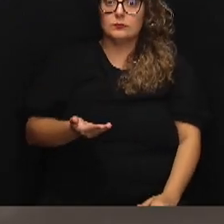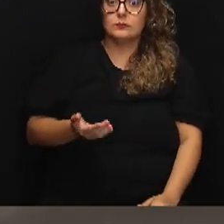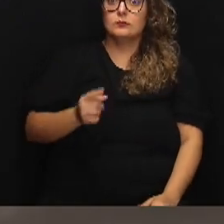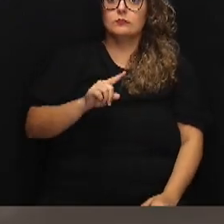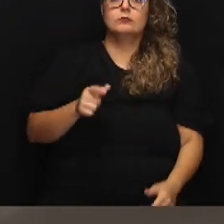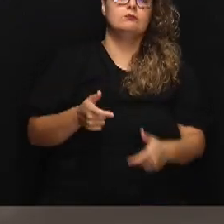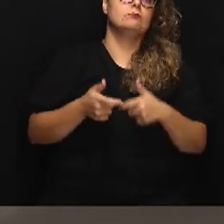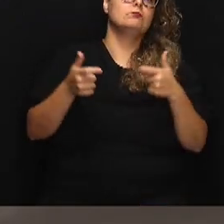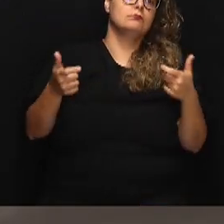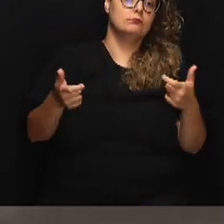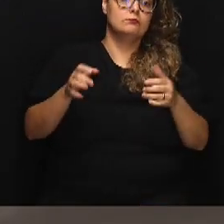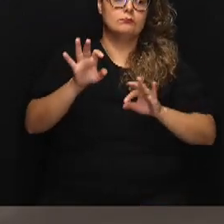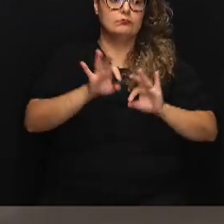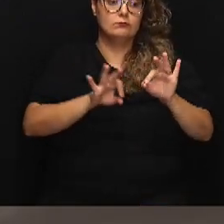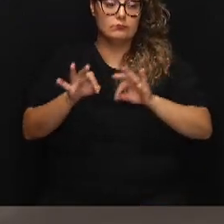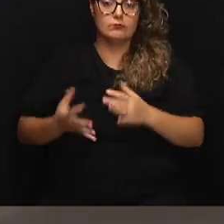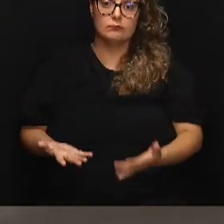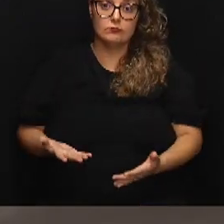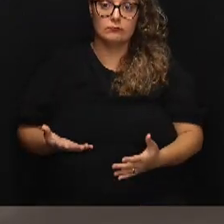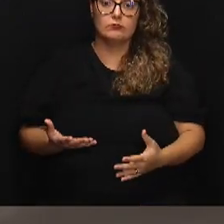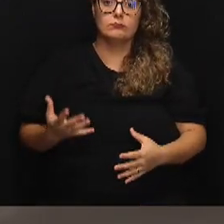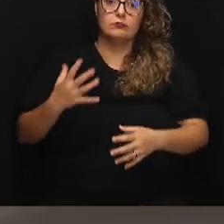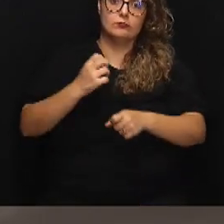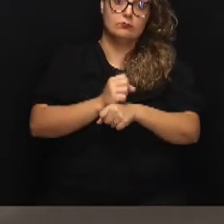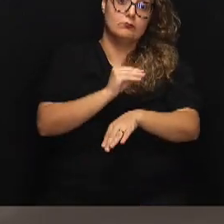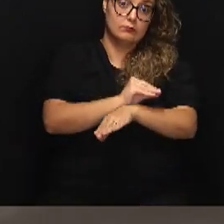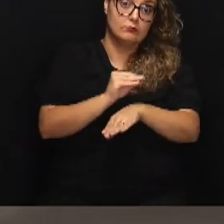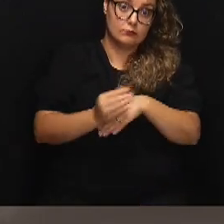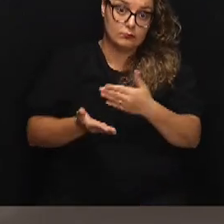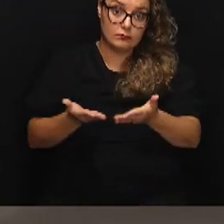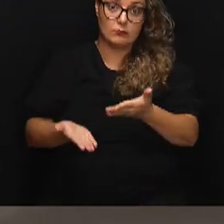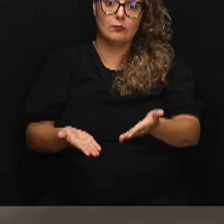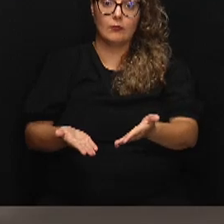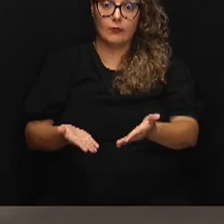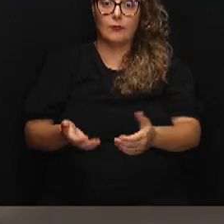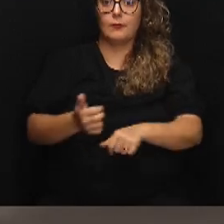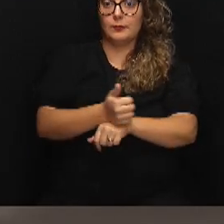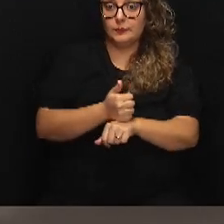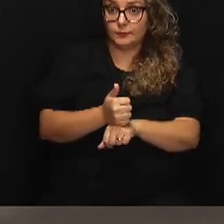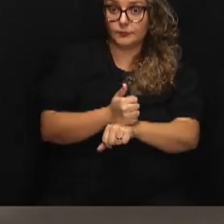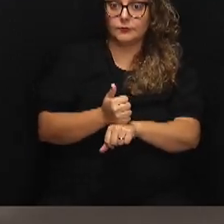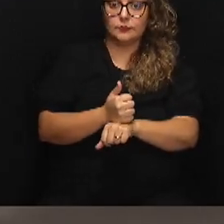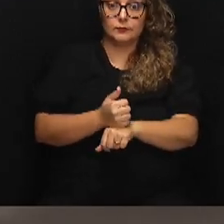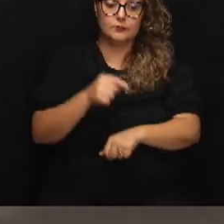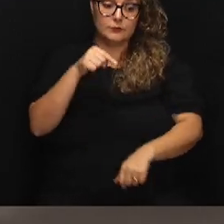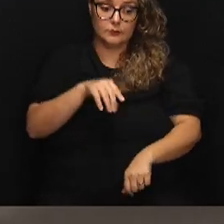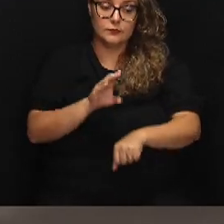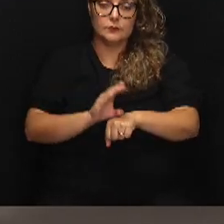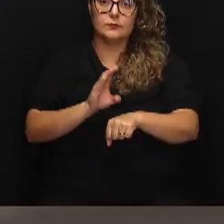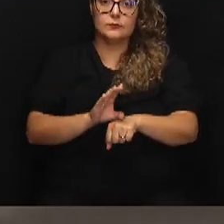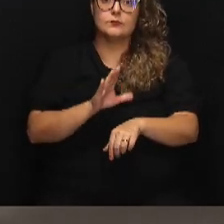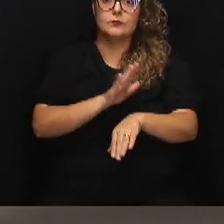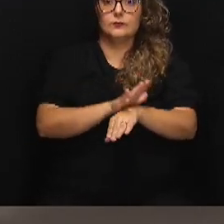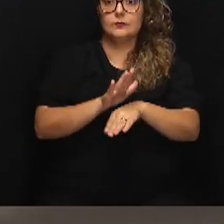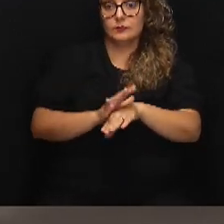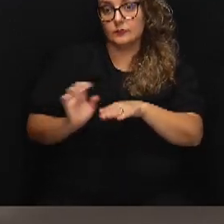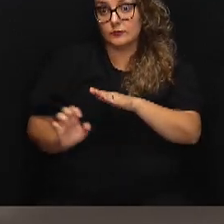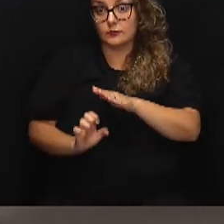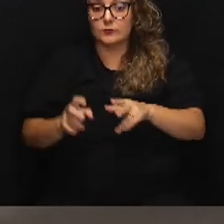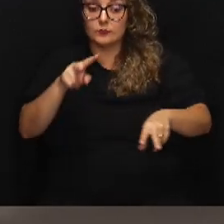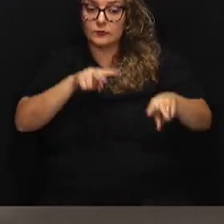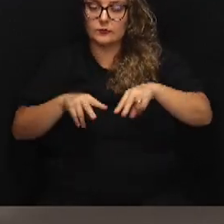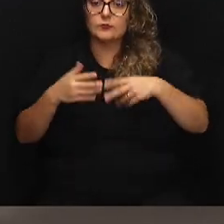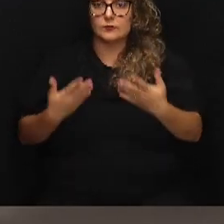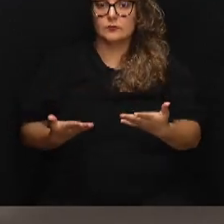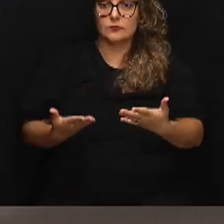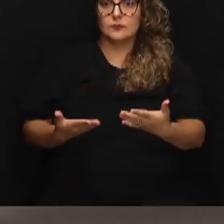tão elaborado ou tão bem cuidado. E aí o profissional deste curso é que vai ajudar a empresa a ter essa visão. Vamos